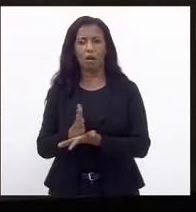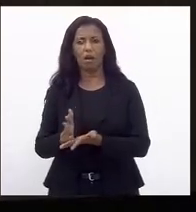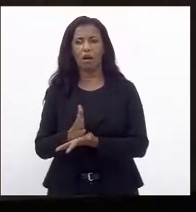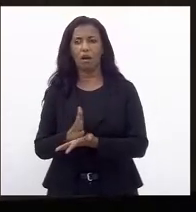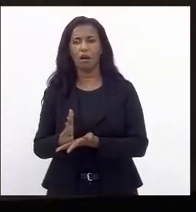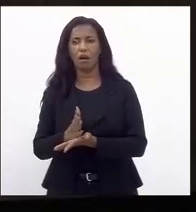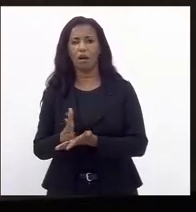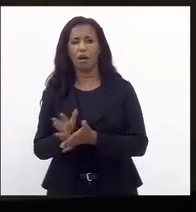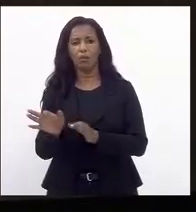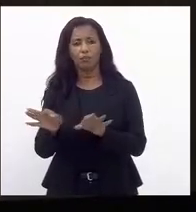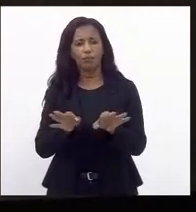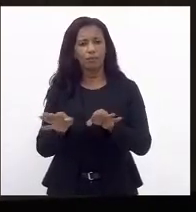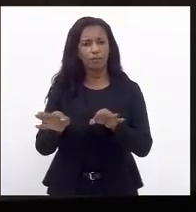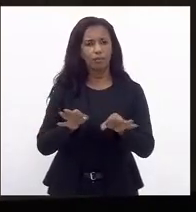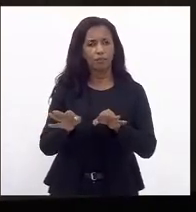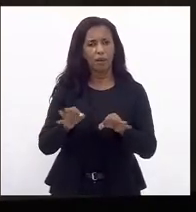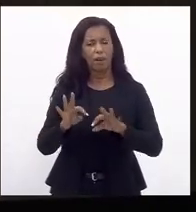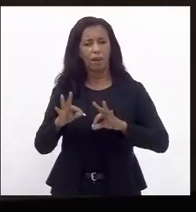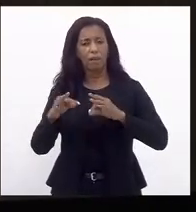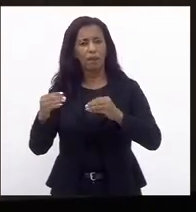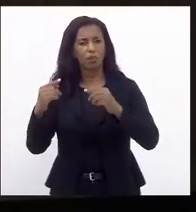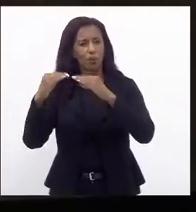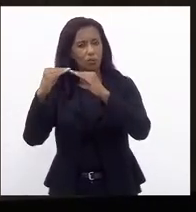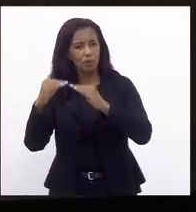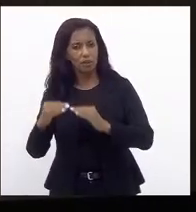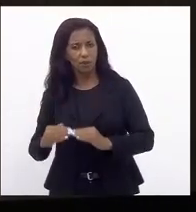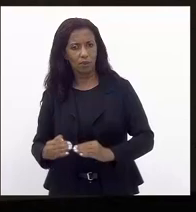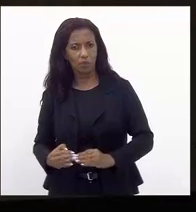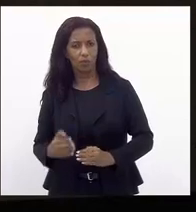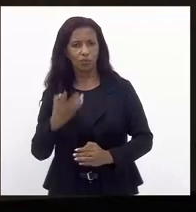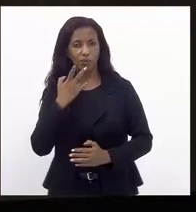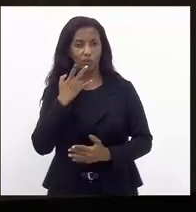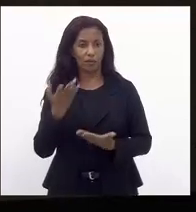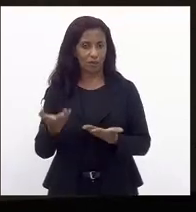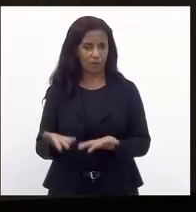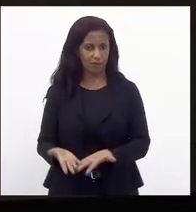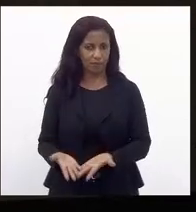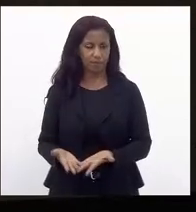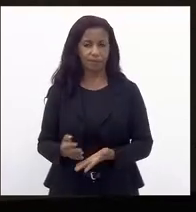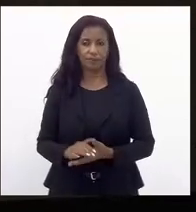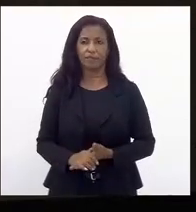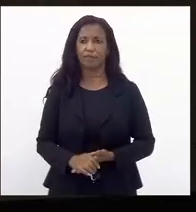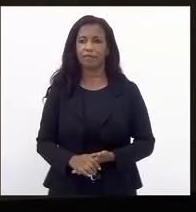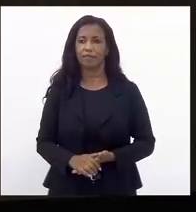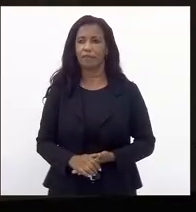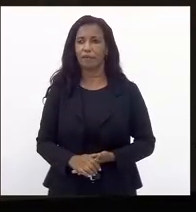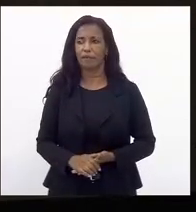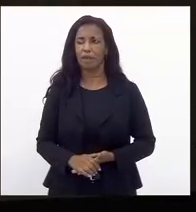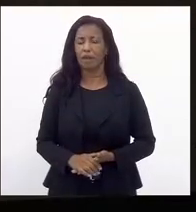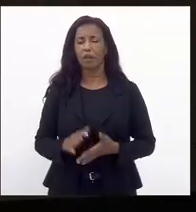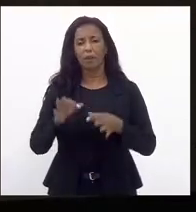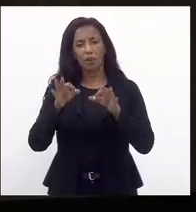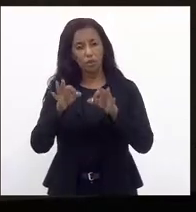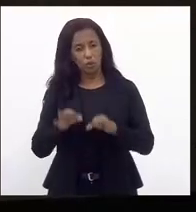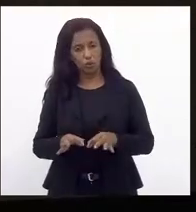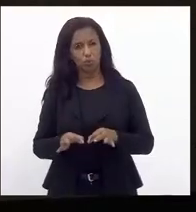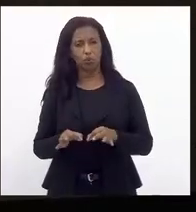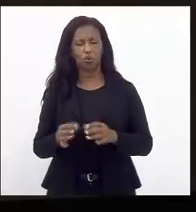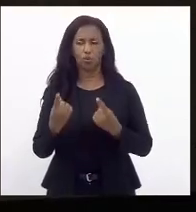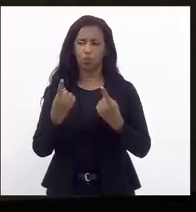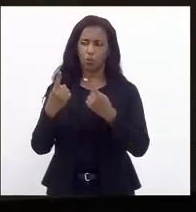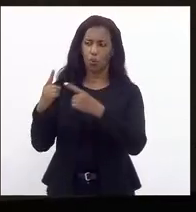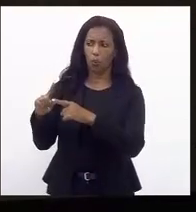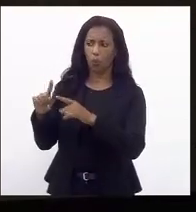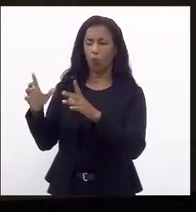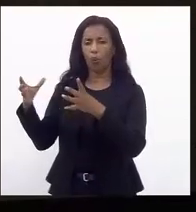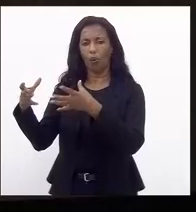Alguns parâmetros para o todo esse acordo que foi colocado aqui então é justo que a oposição